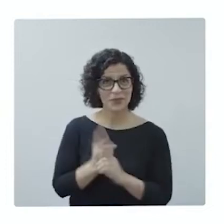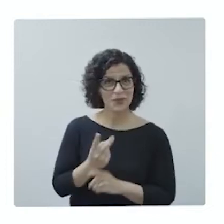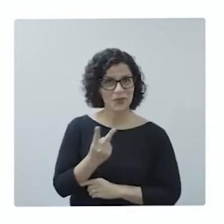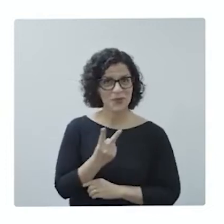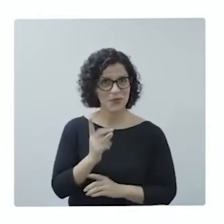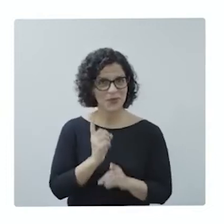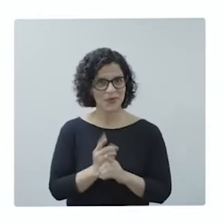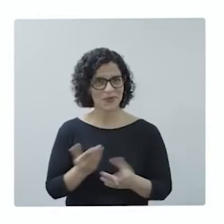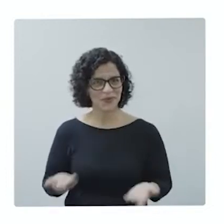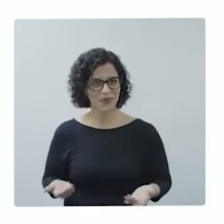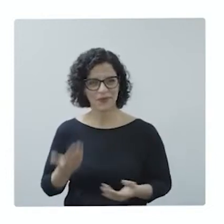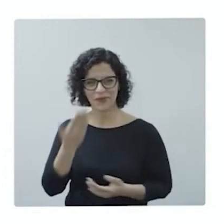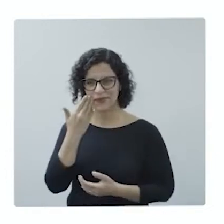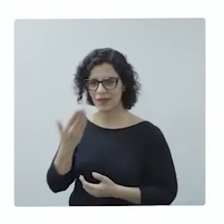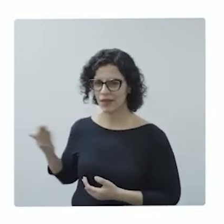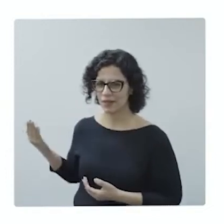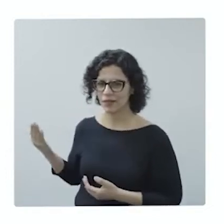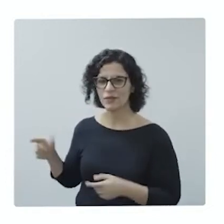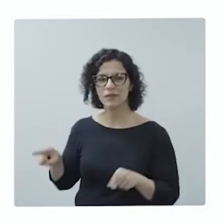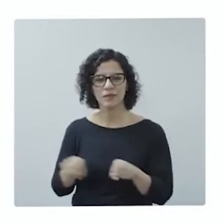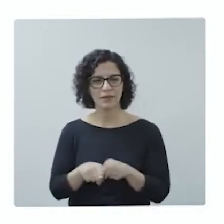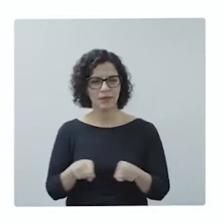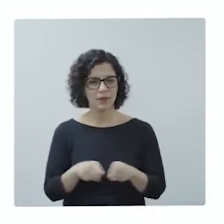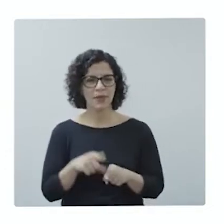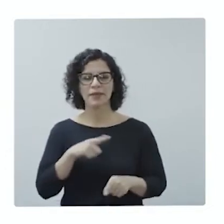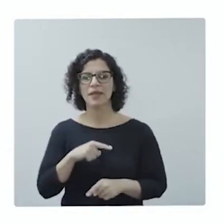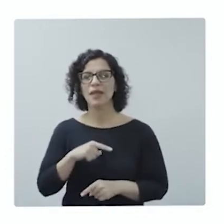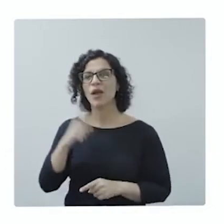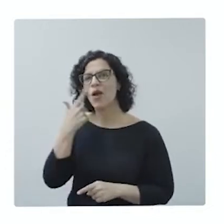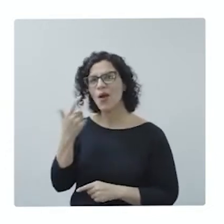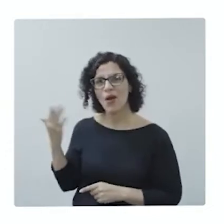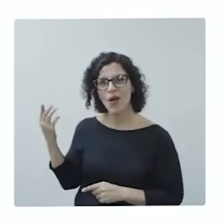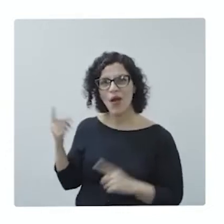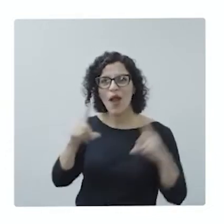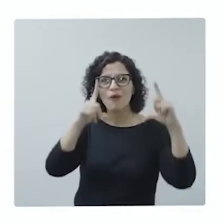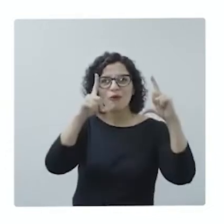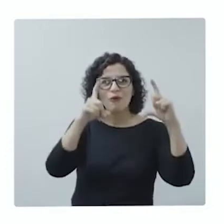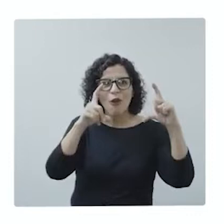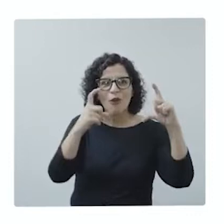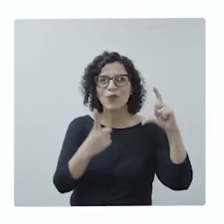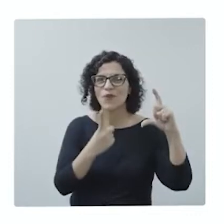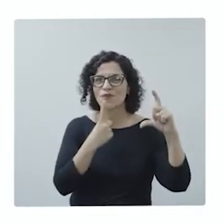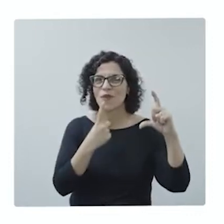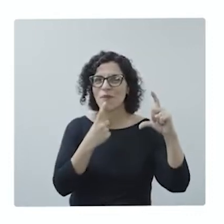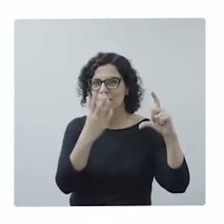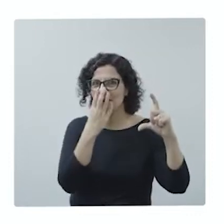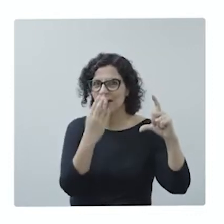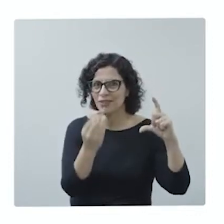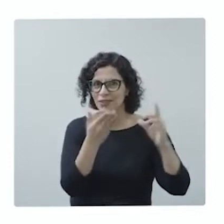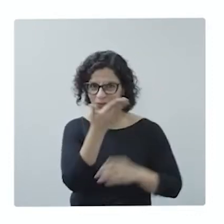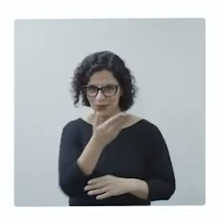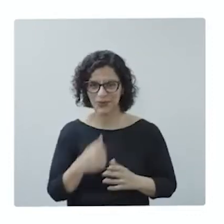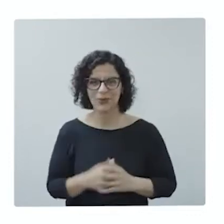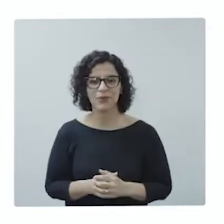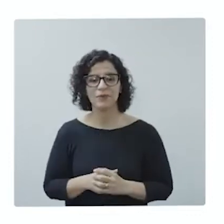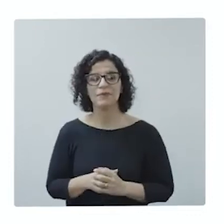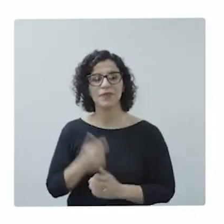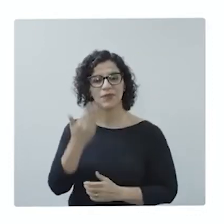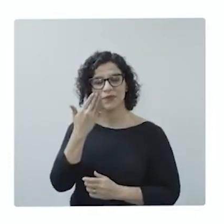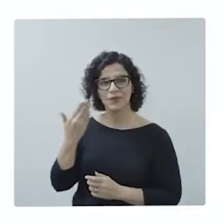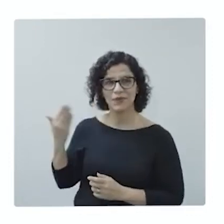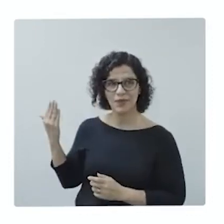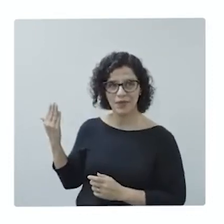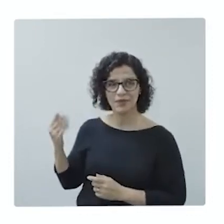Encontrou aí? Olhem lá. Eu tenho aqui também a foto de uma raposa. Olhem